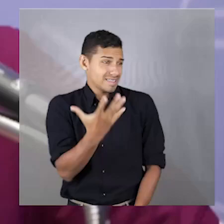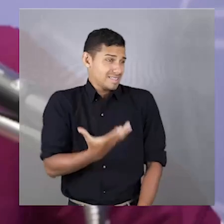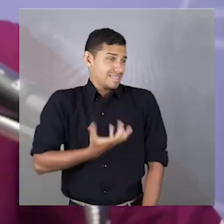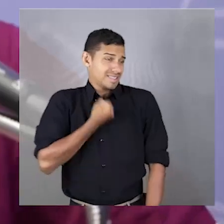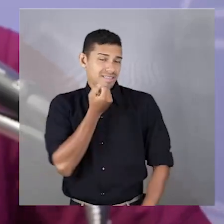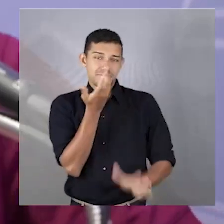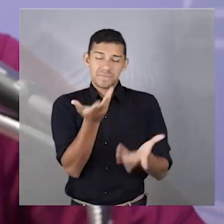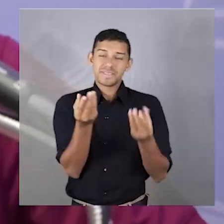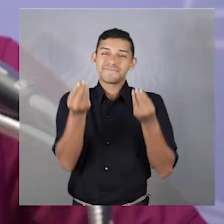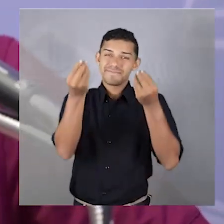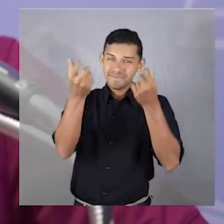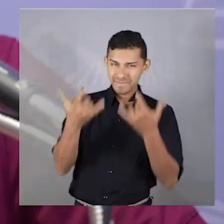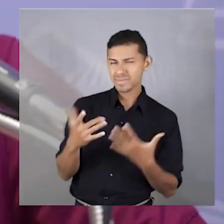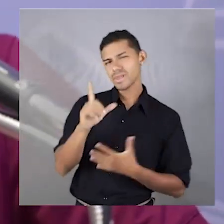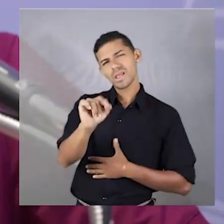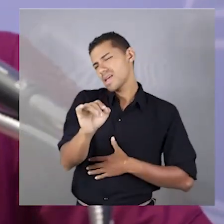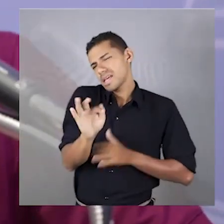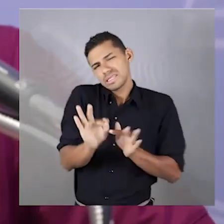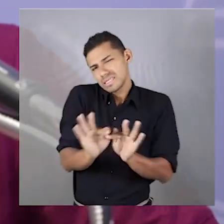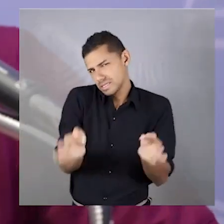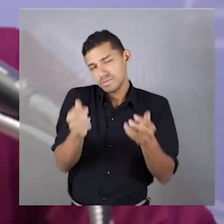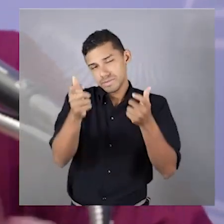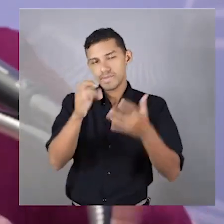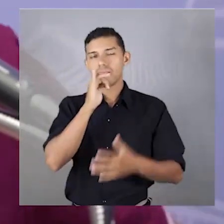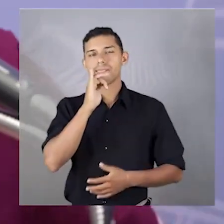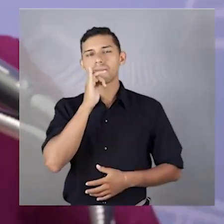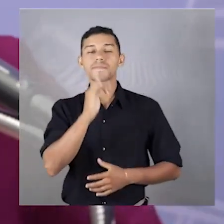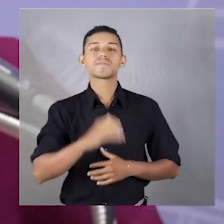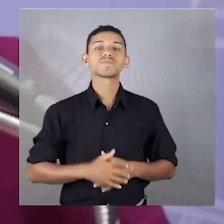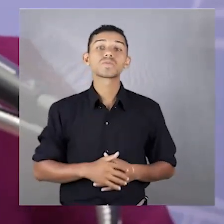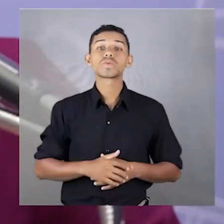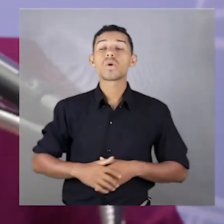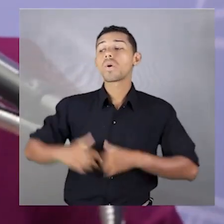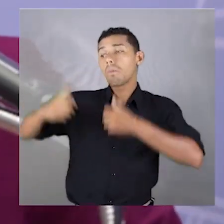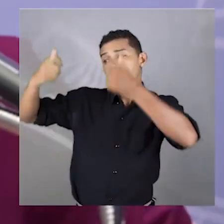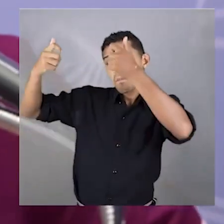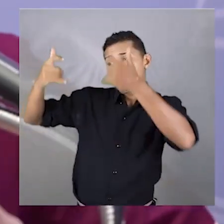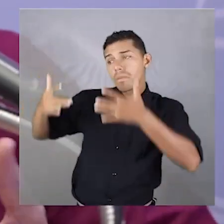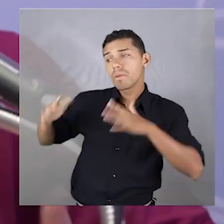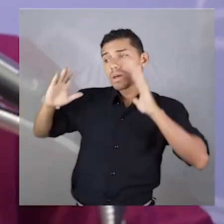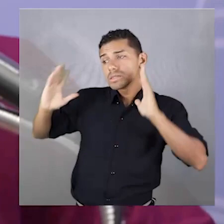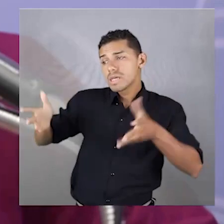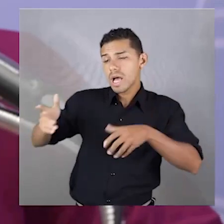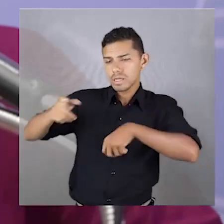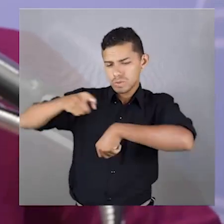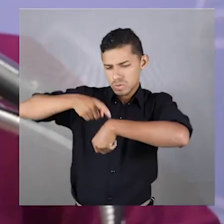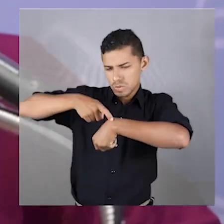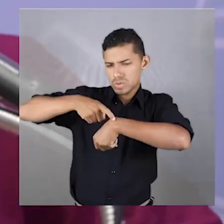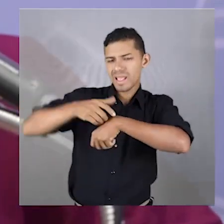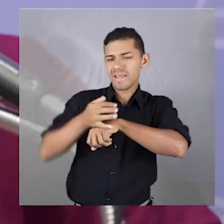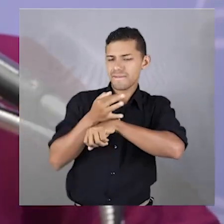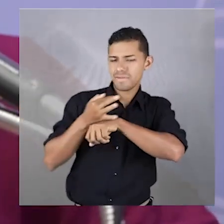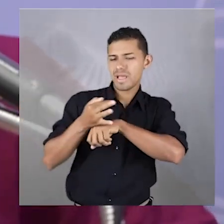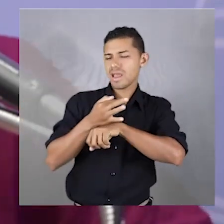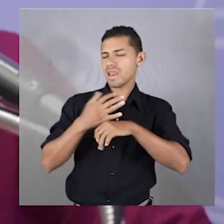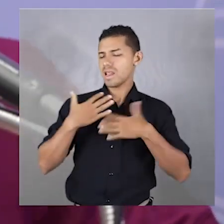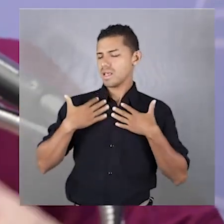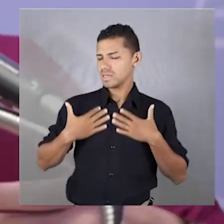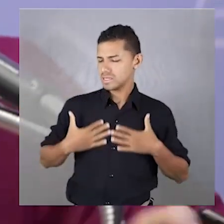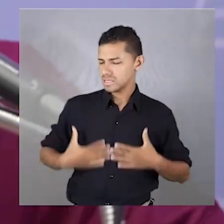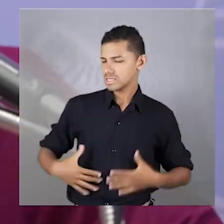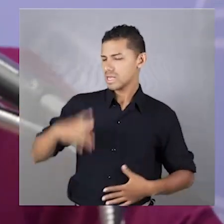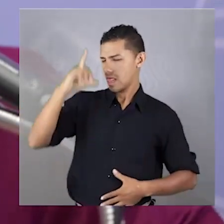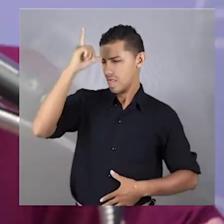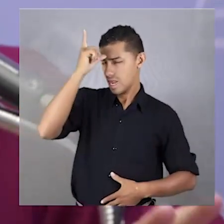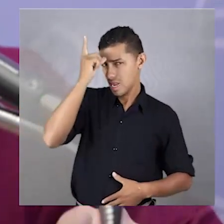né? Mas a situação é assim. O momento, como a gente havia falado, né, como esse momento de férias é aquele momento para a gente se